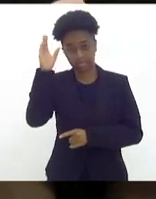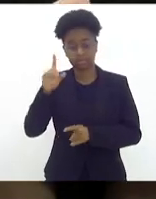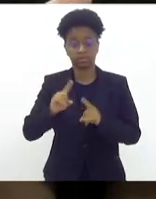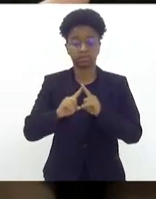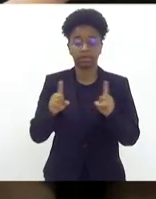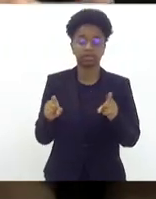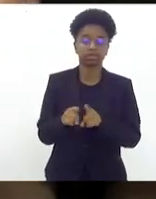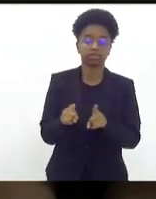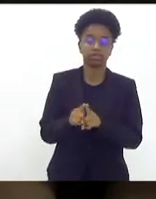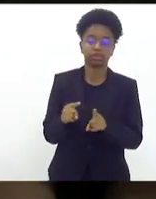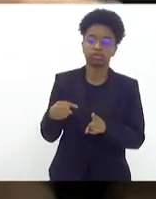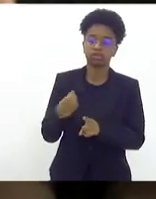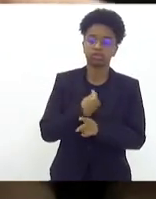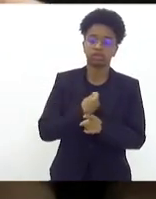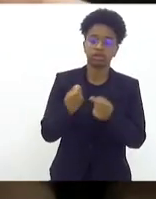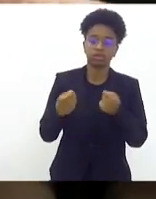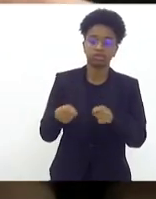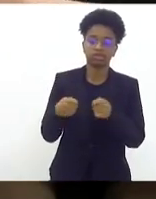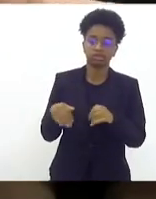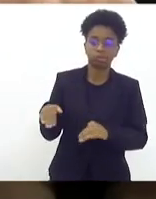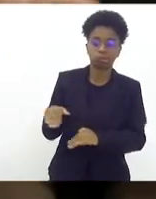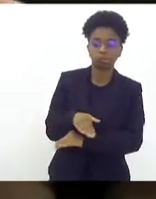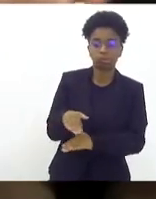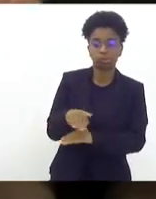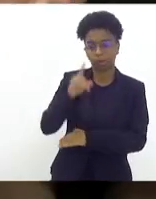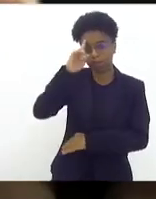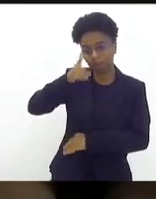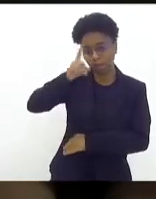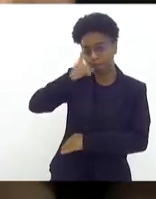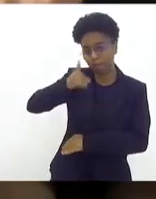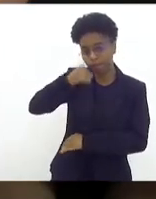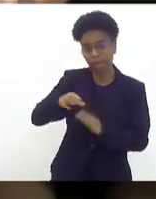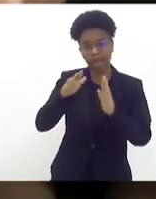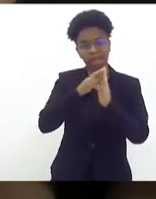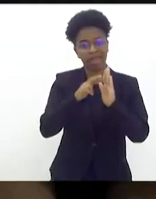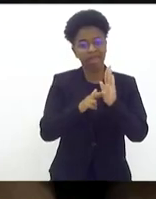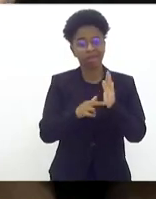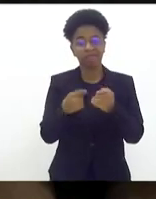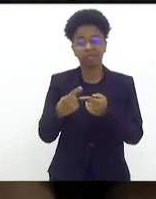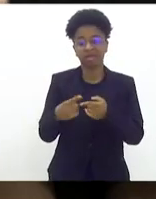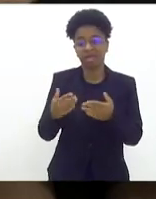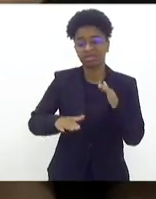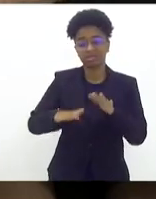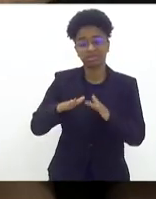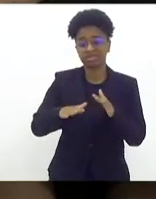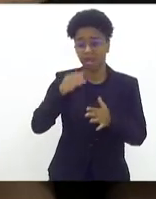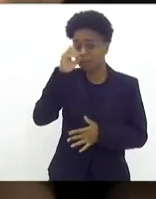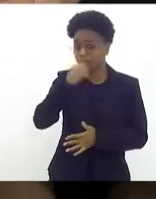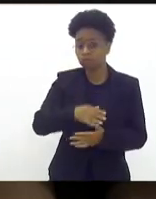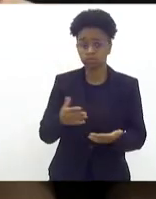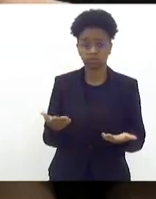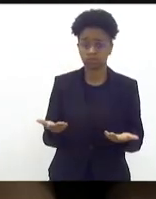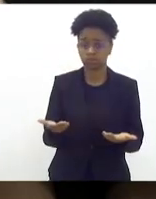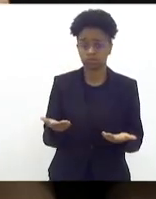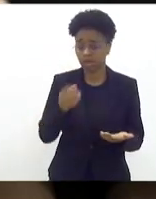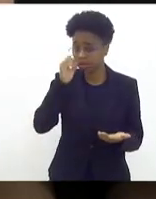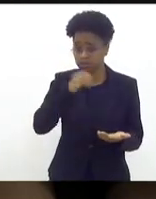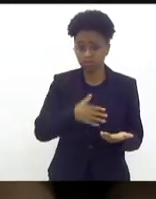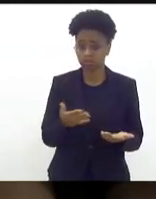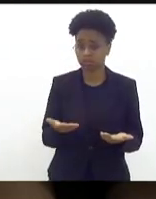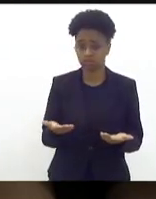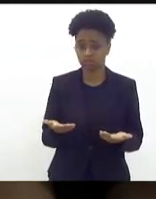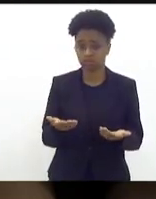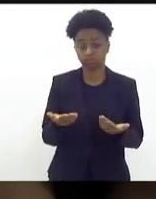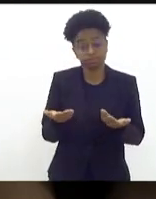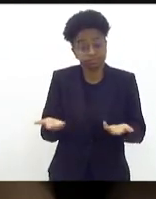render aos ditames de regras muitas vezes absurdas. Absurdas. Então,